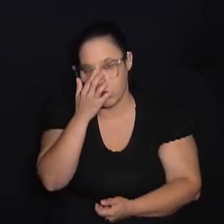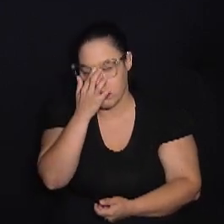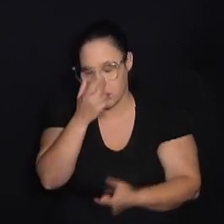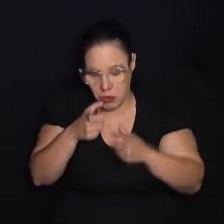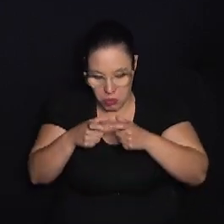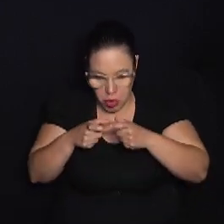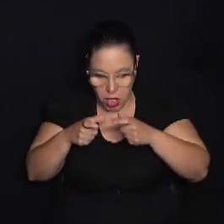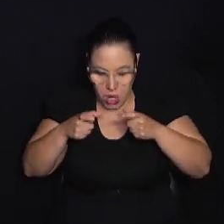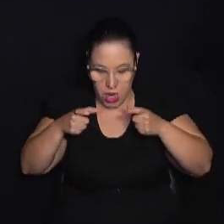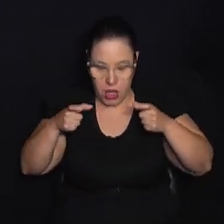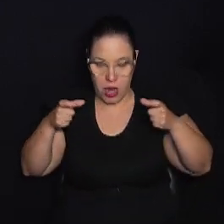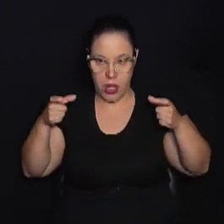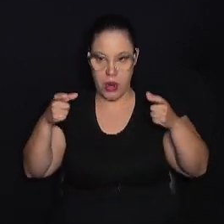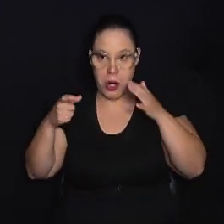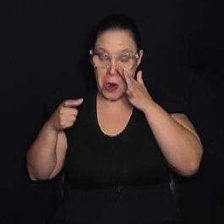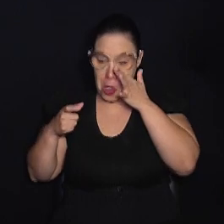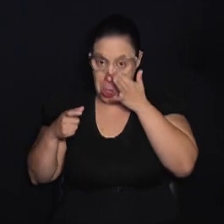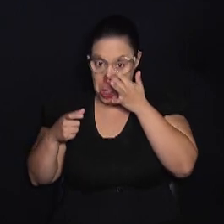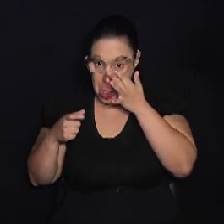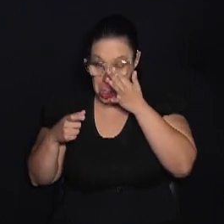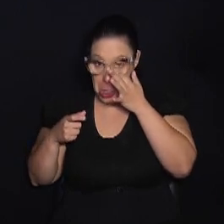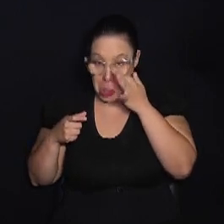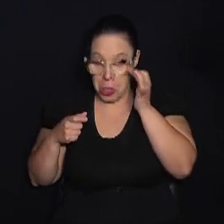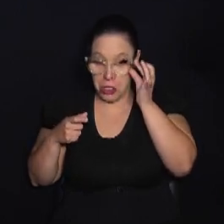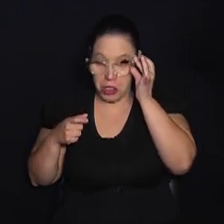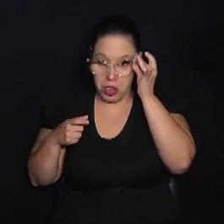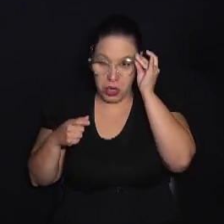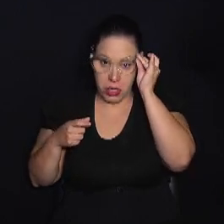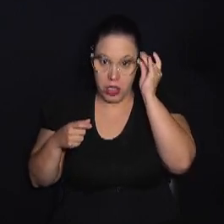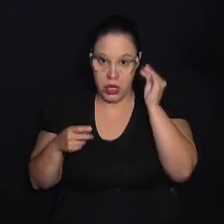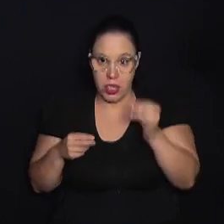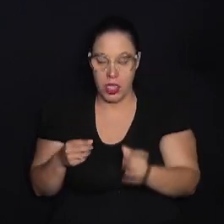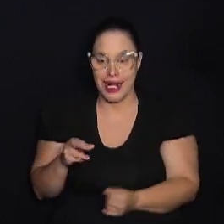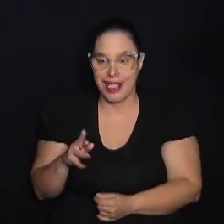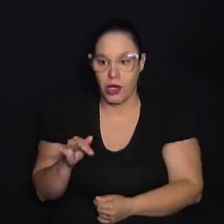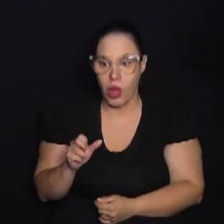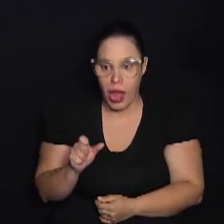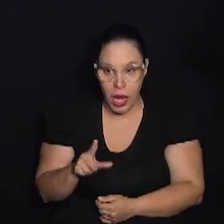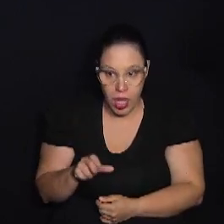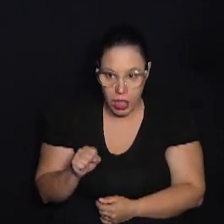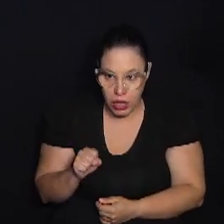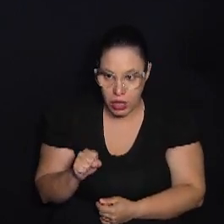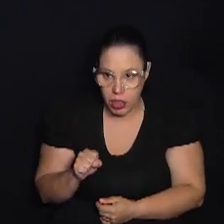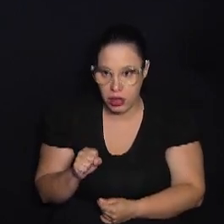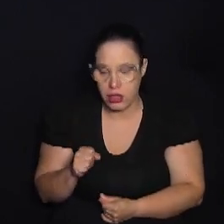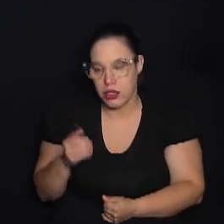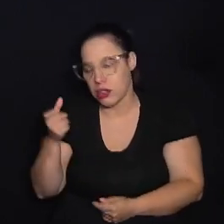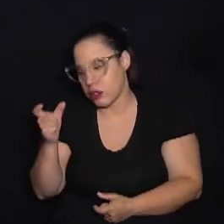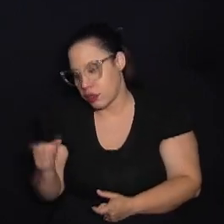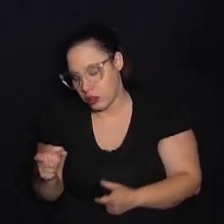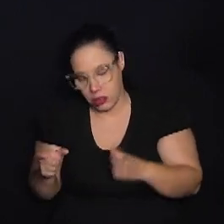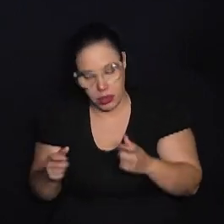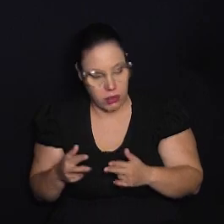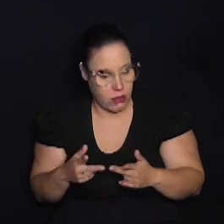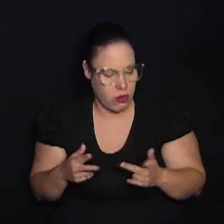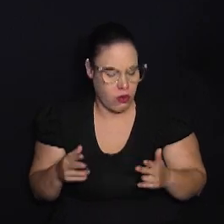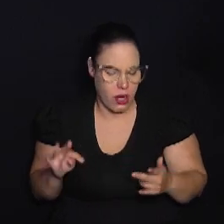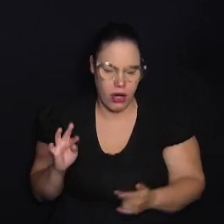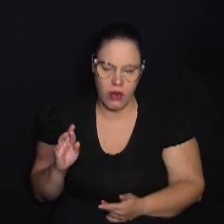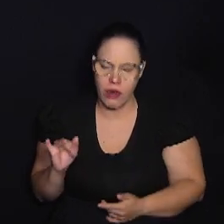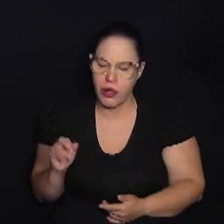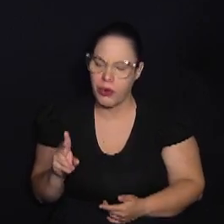lesão, maior a margem de tecido que a gente tem que tirar, maiores as sequelas. Então, é uma sequência levando uma